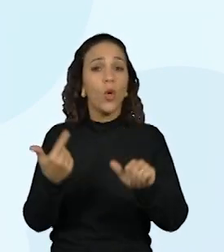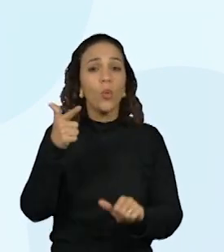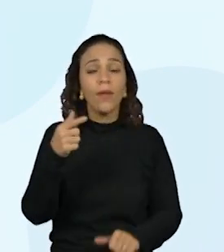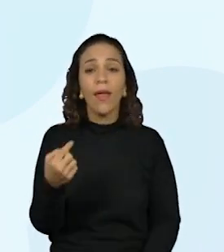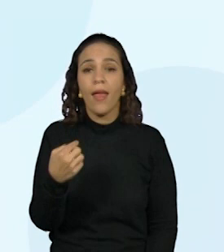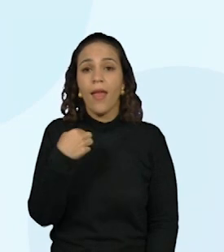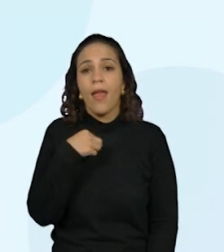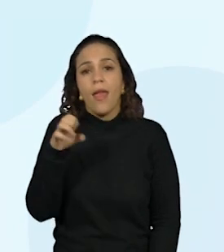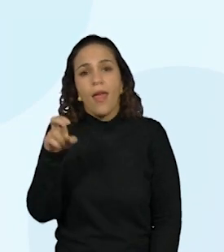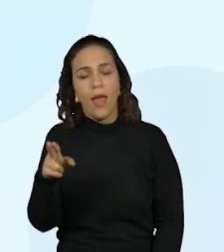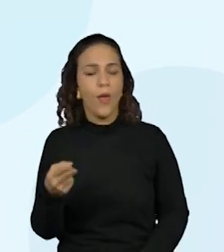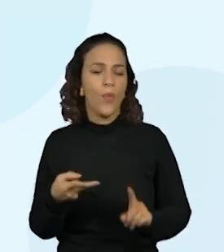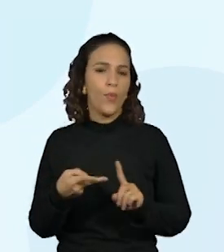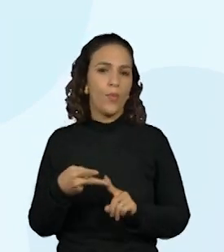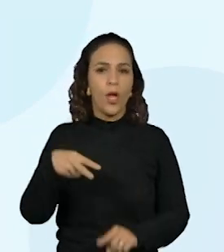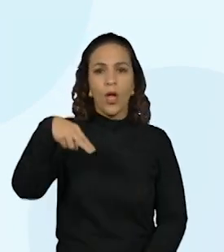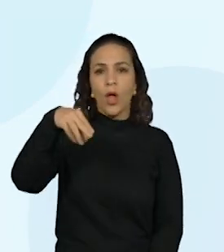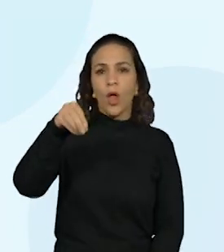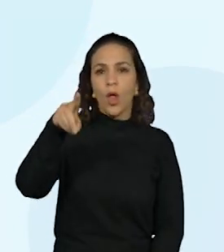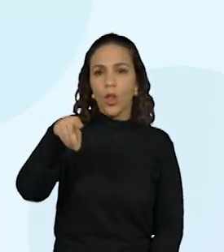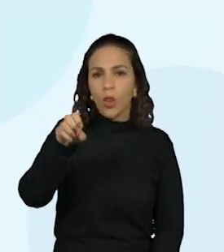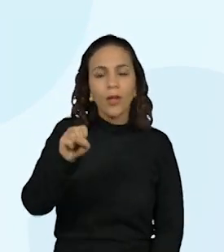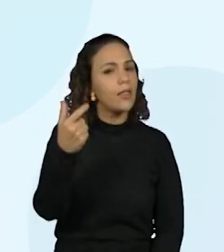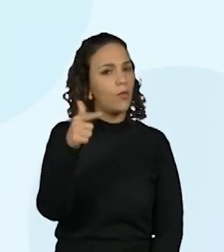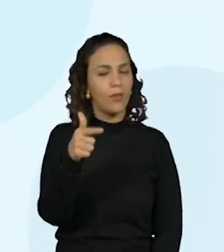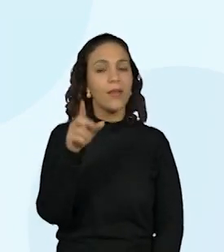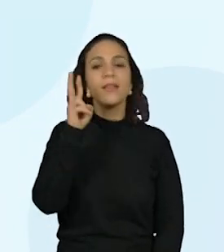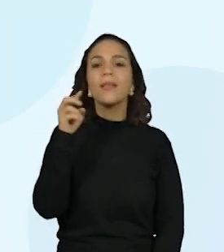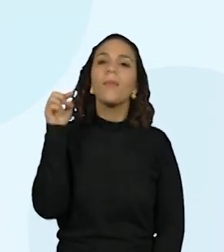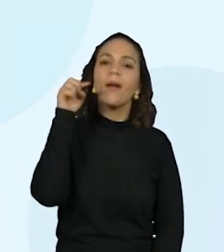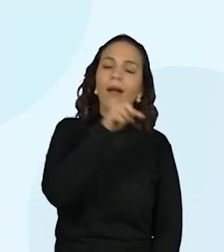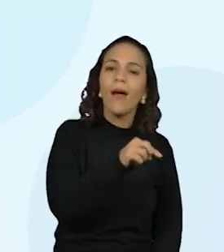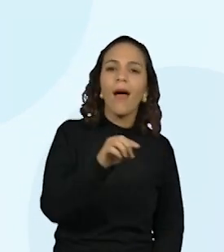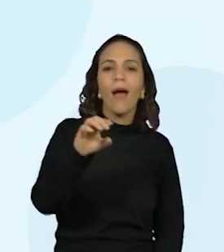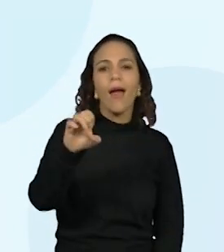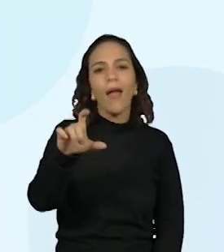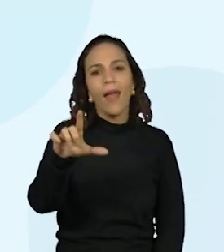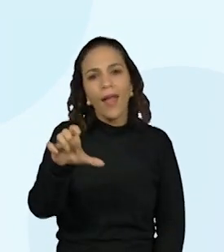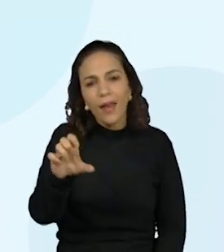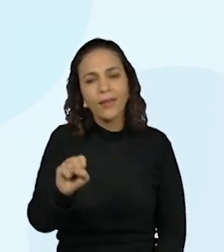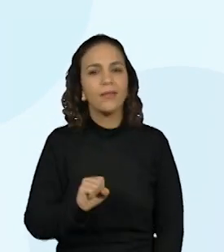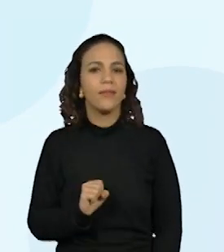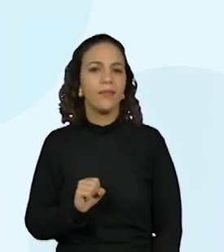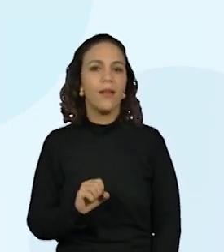ele ou elas. Então, é um texto narrativo